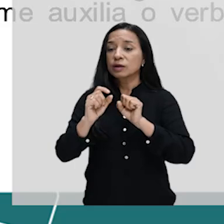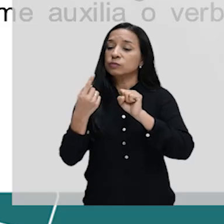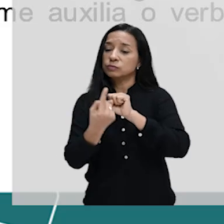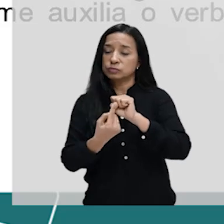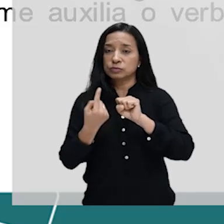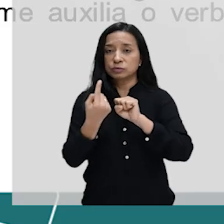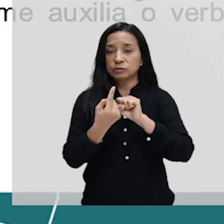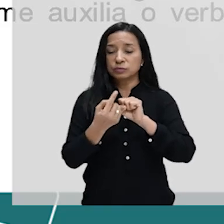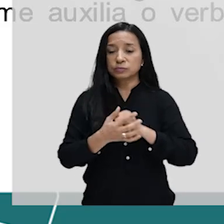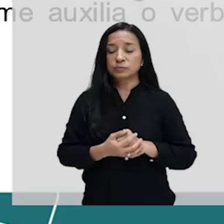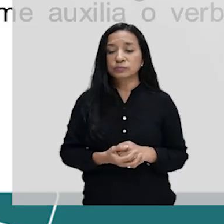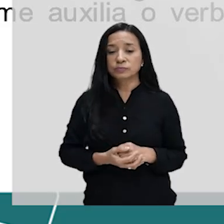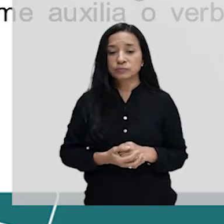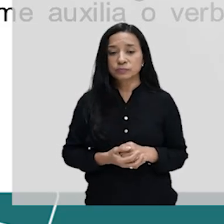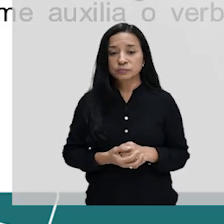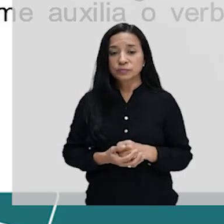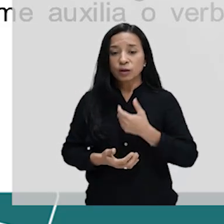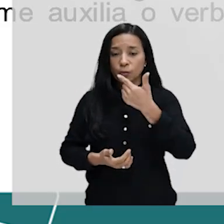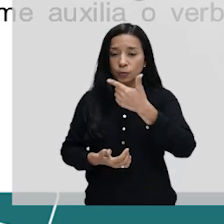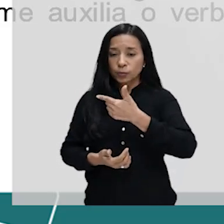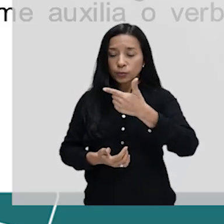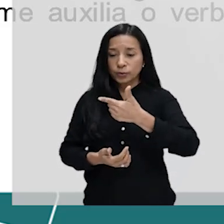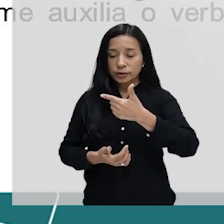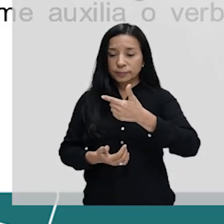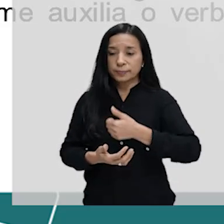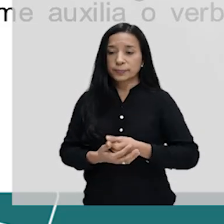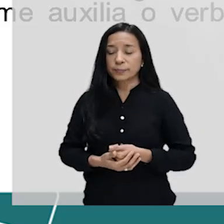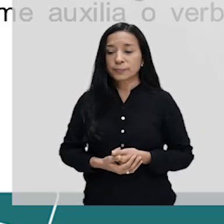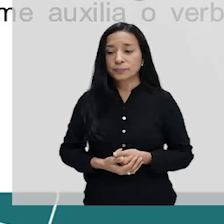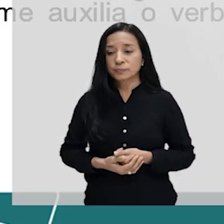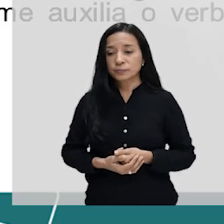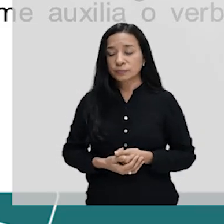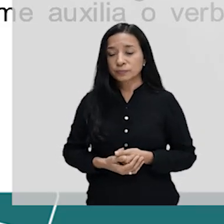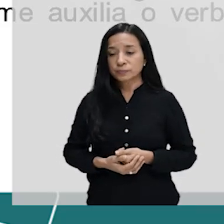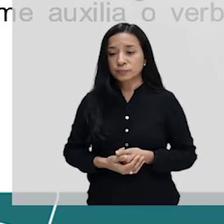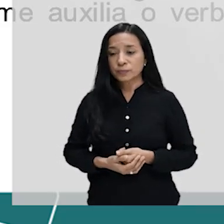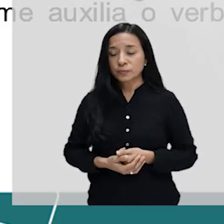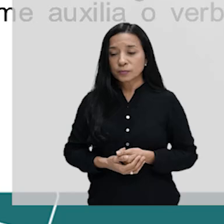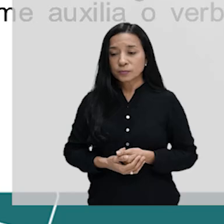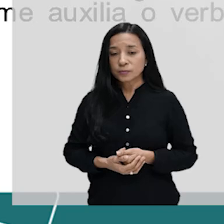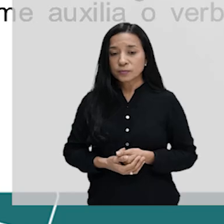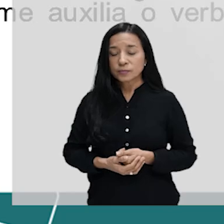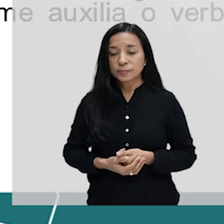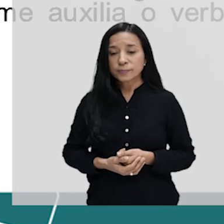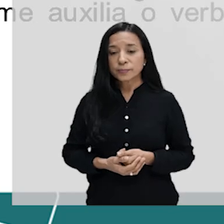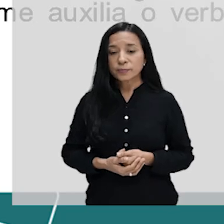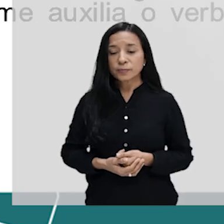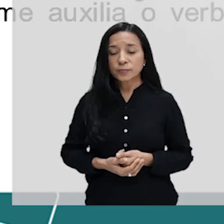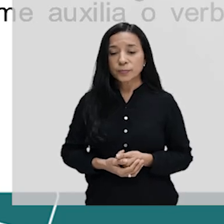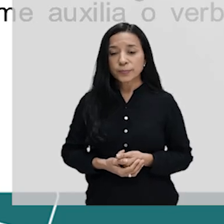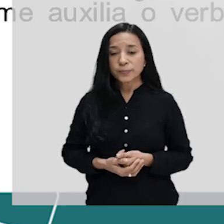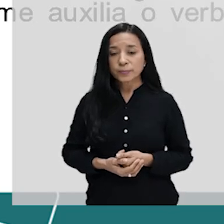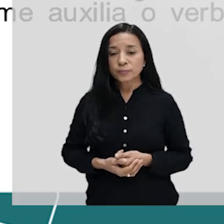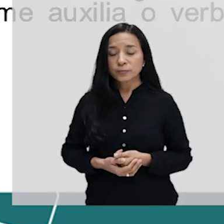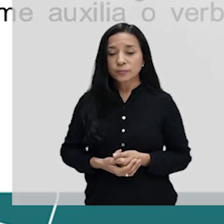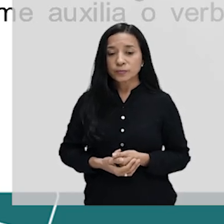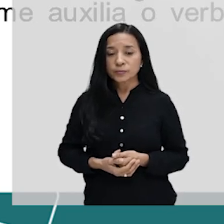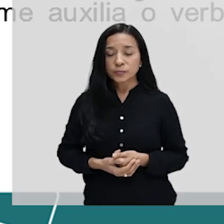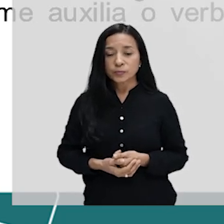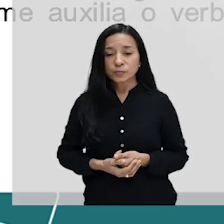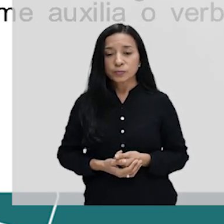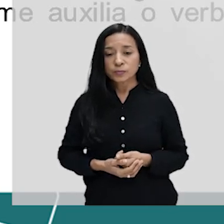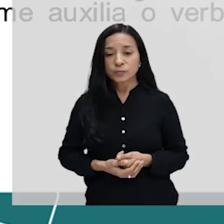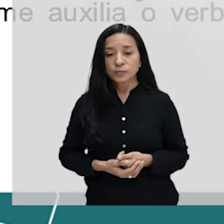sujeito. Pronomes pessoais do caso oblíquo substituem os substantivos e complementam